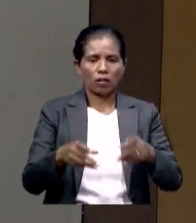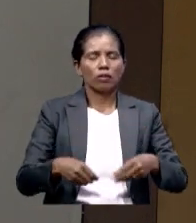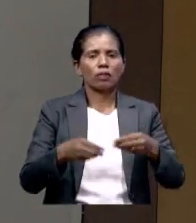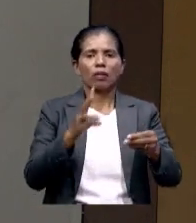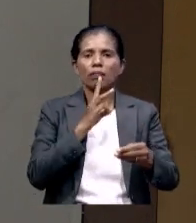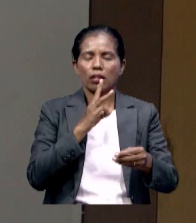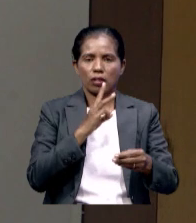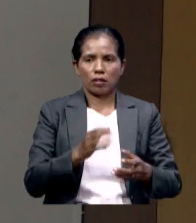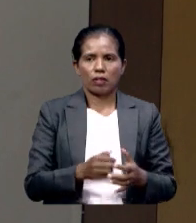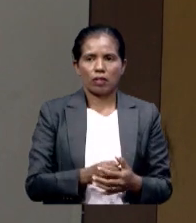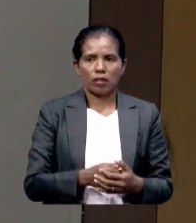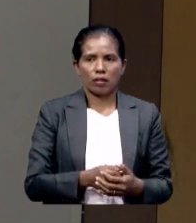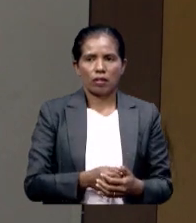né